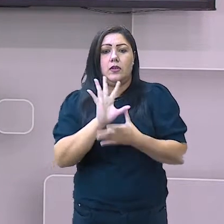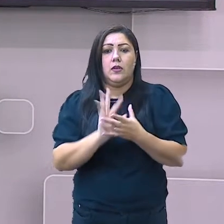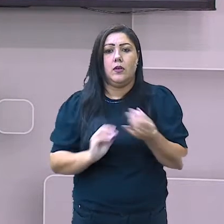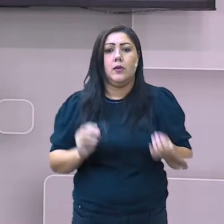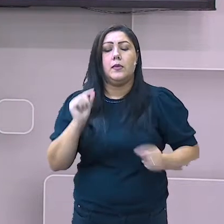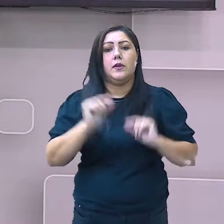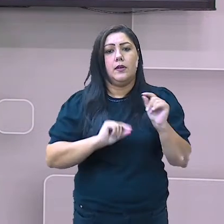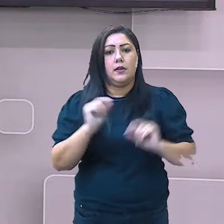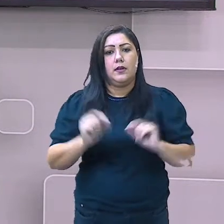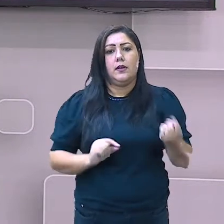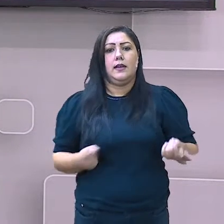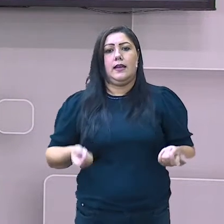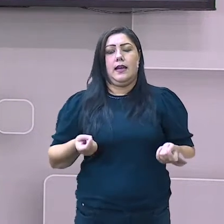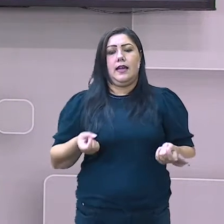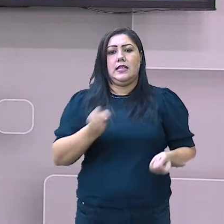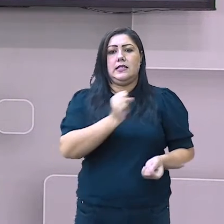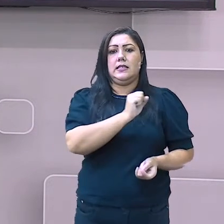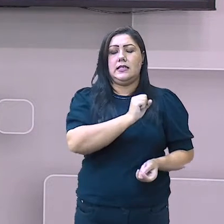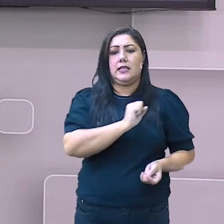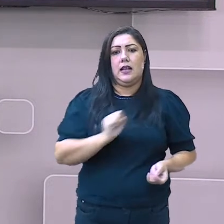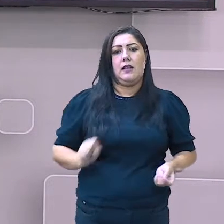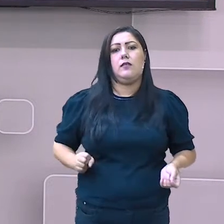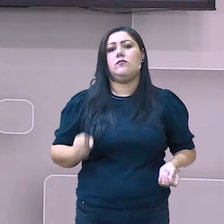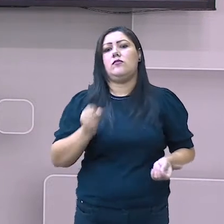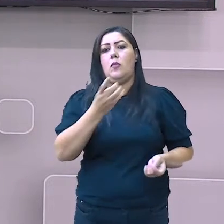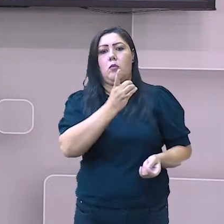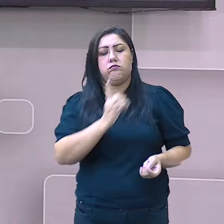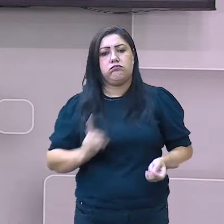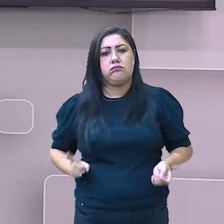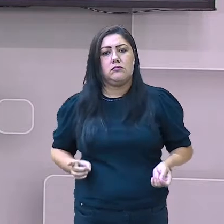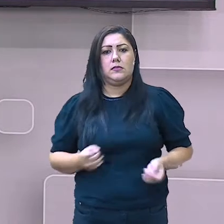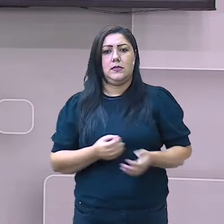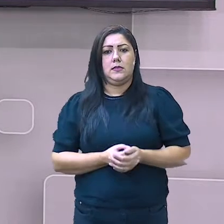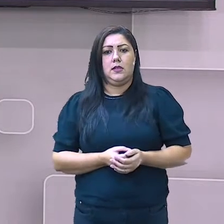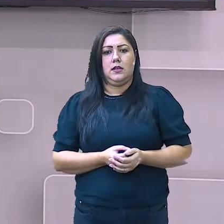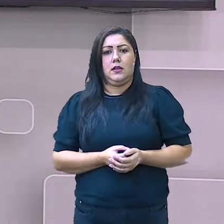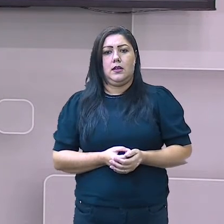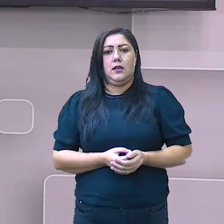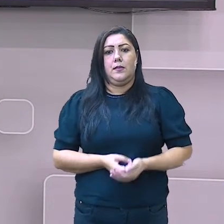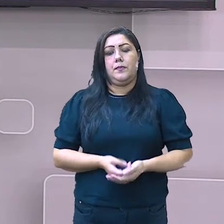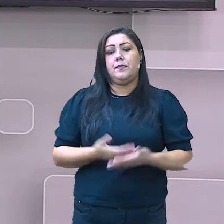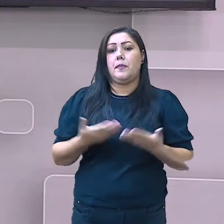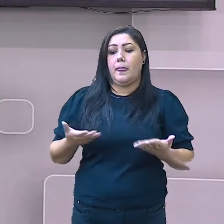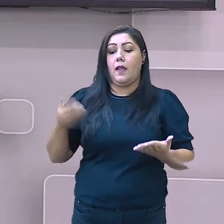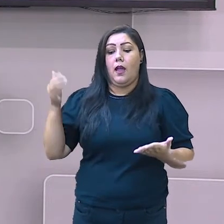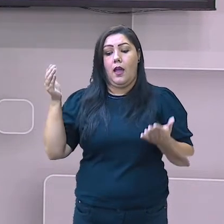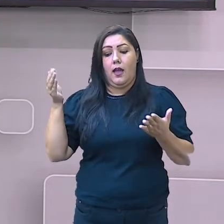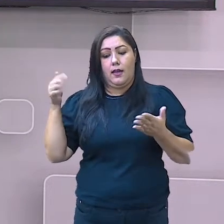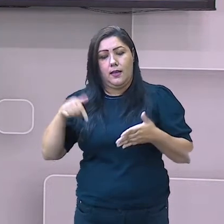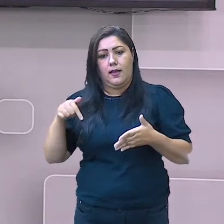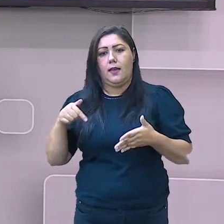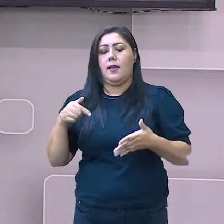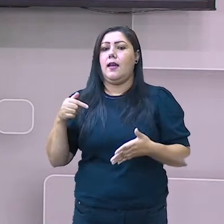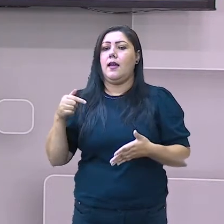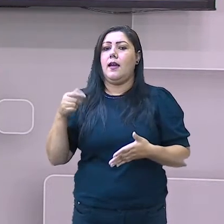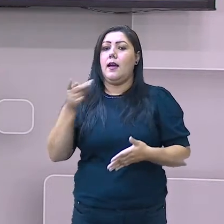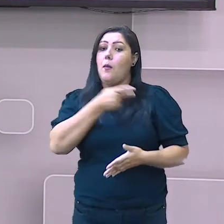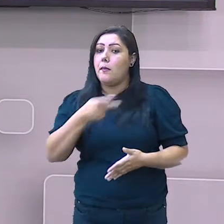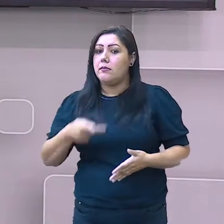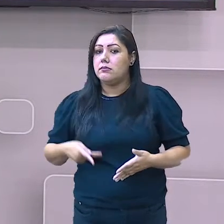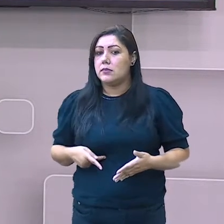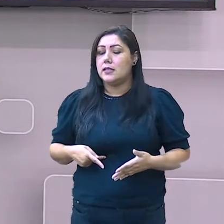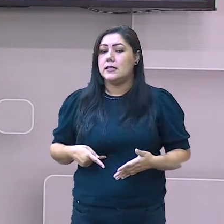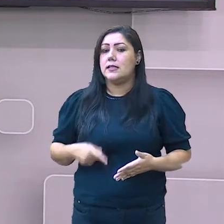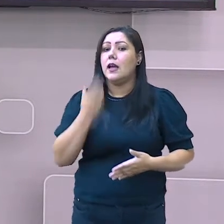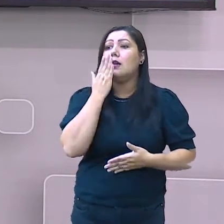deputados, que reivindicaria junto ao czar, no nosso caso o presidente, as